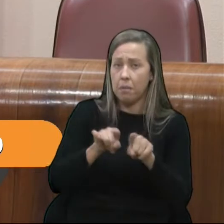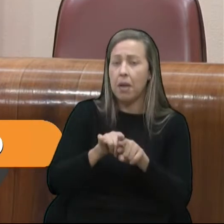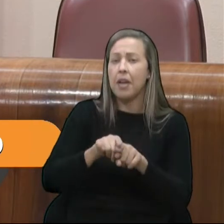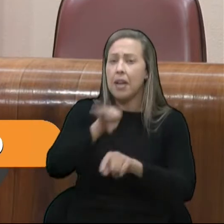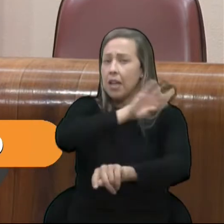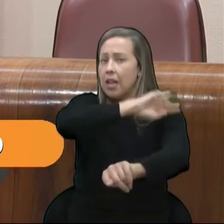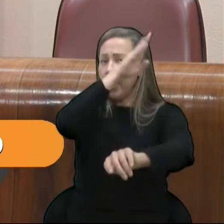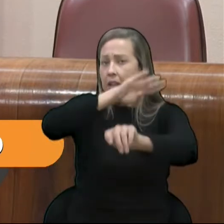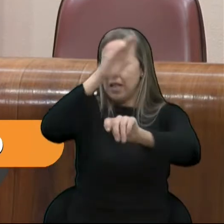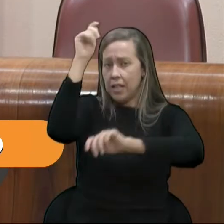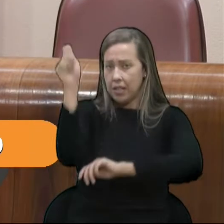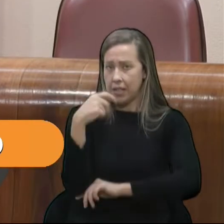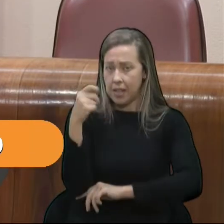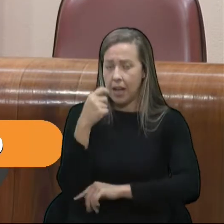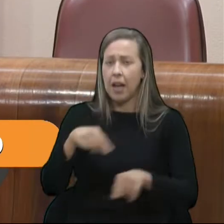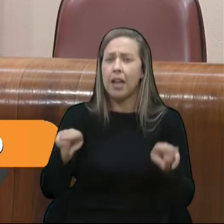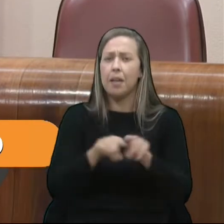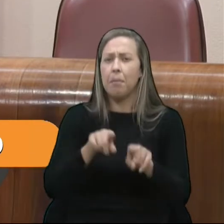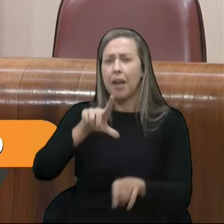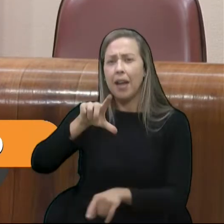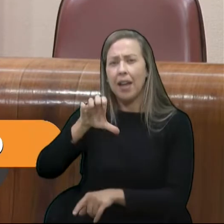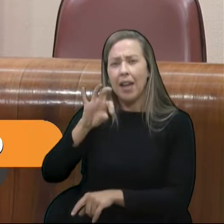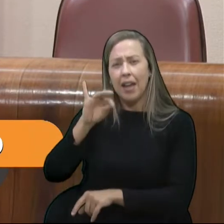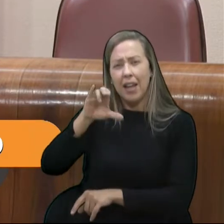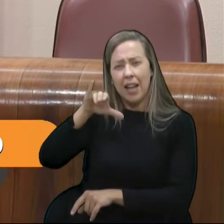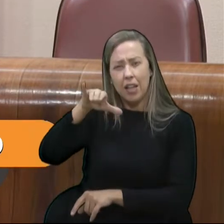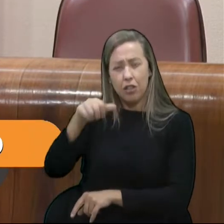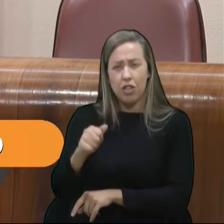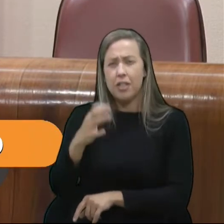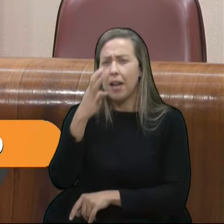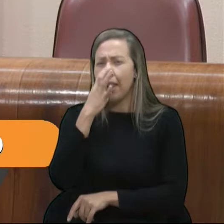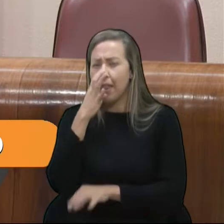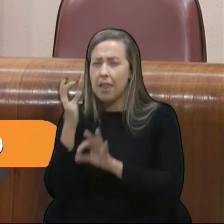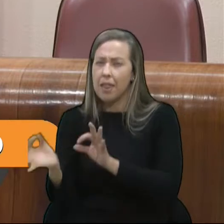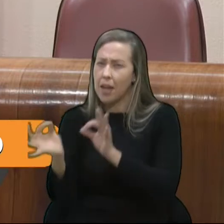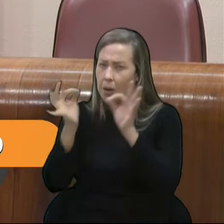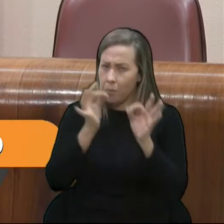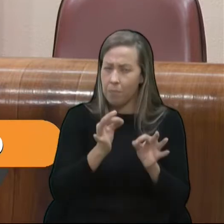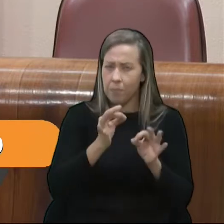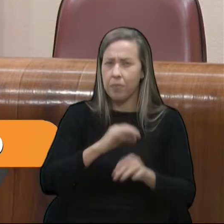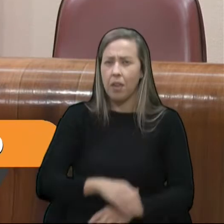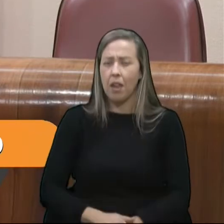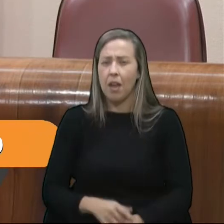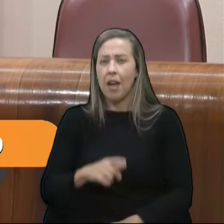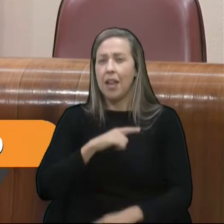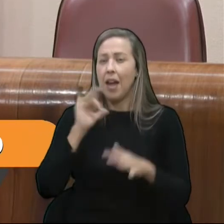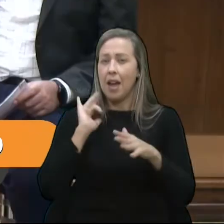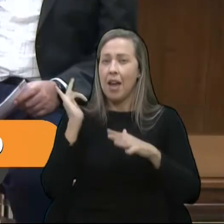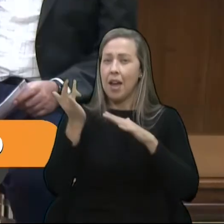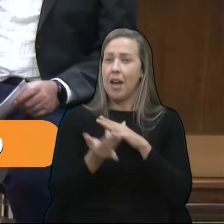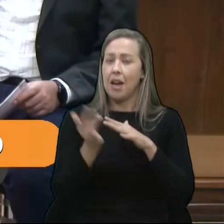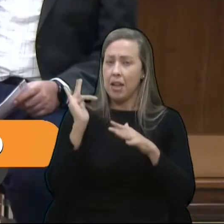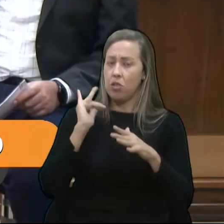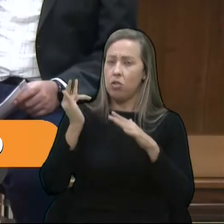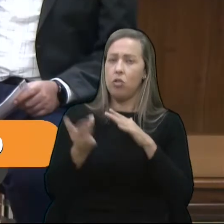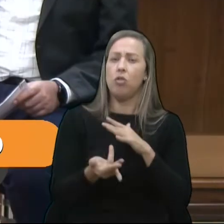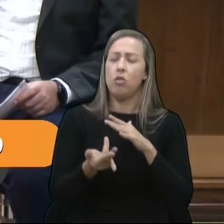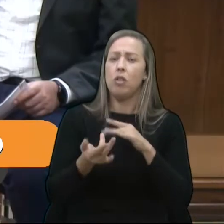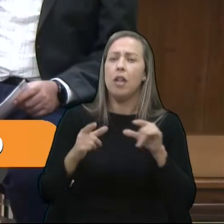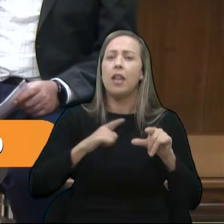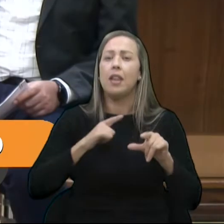Serra. Também a Letícia Krelin, que está nos acompanhando, está com as redes sociais, nos